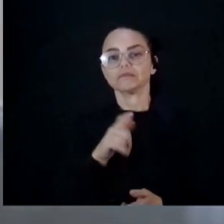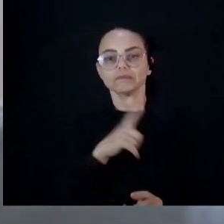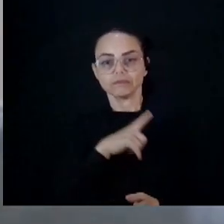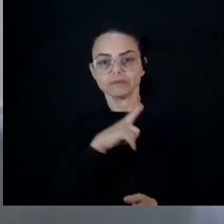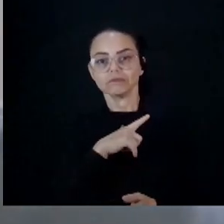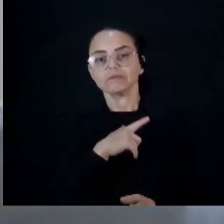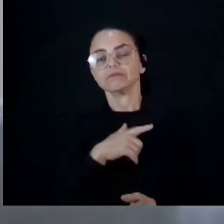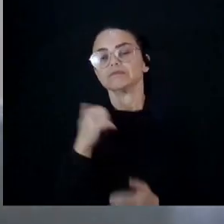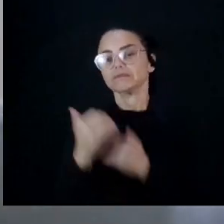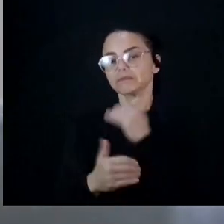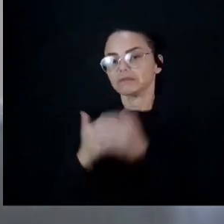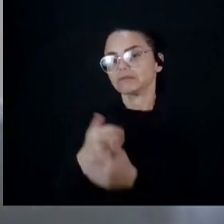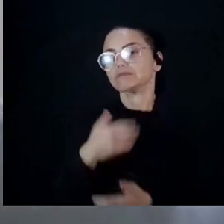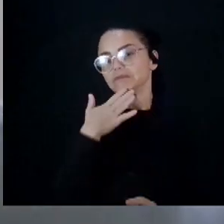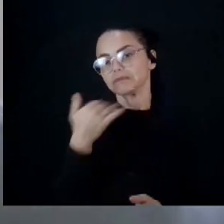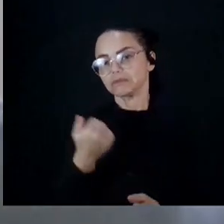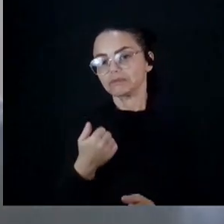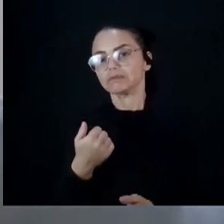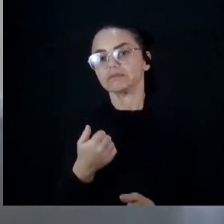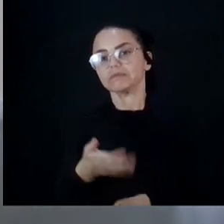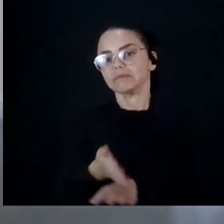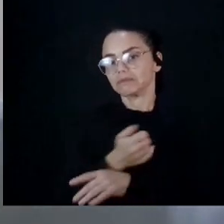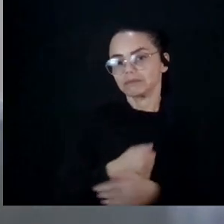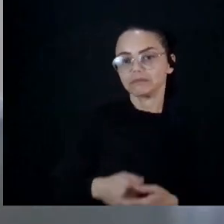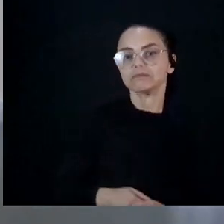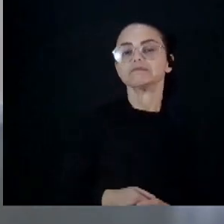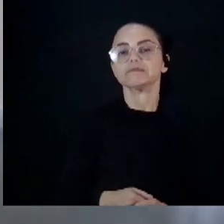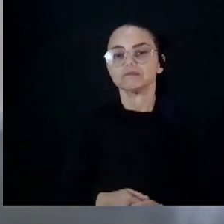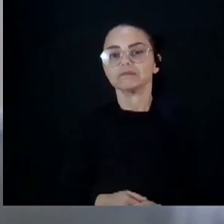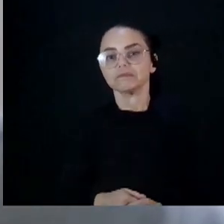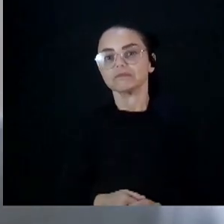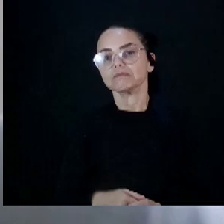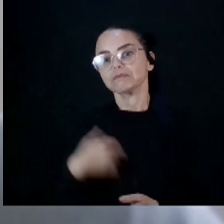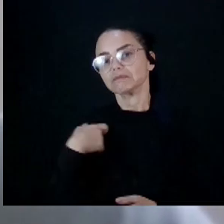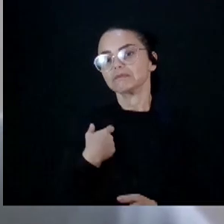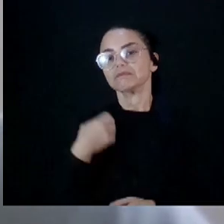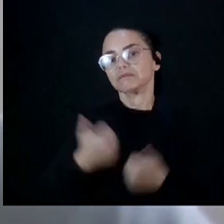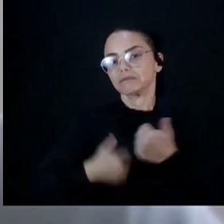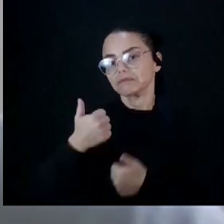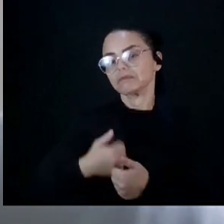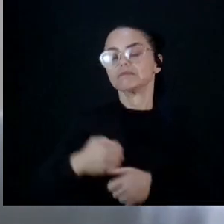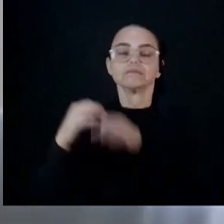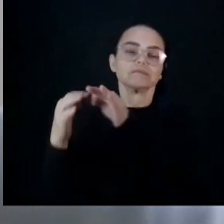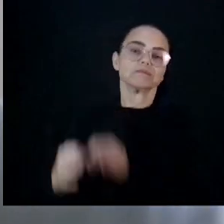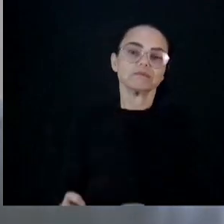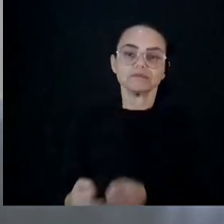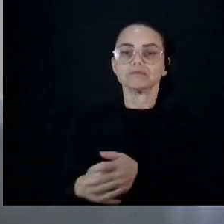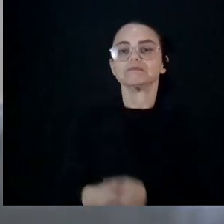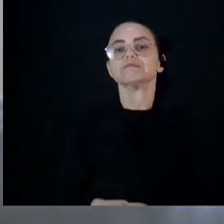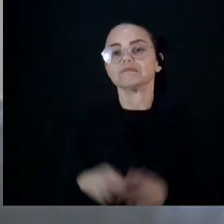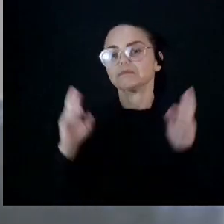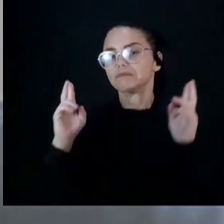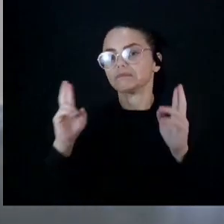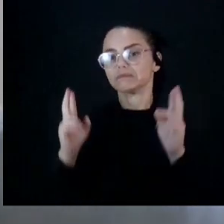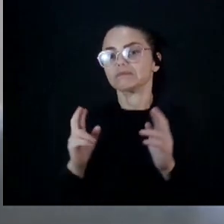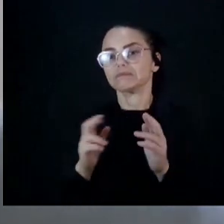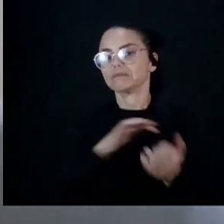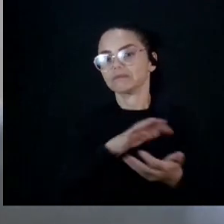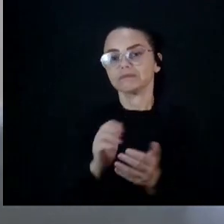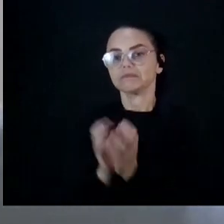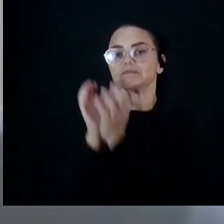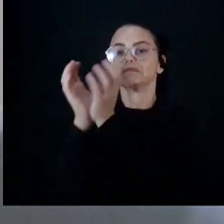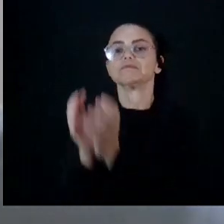que esteja bem melhor do que estava antes, né, e traga um jogo cada vez mais justo, que eu acho que é o que a gente espera na Copa, principalmente, né,